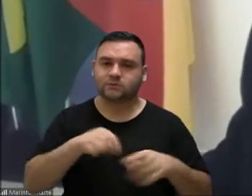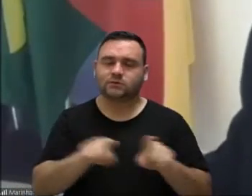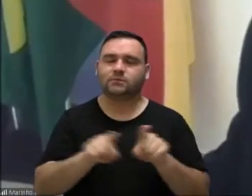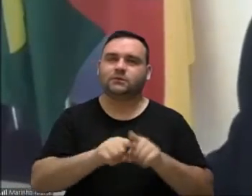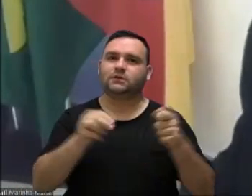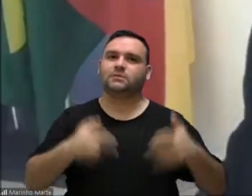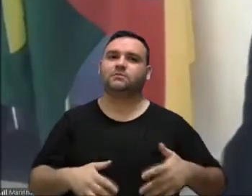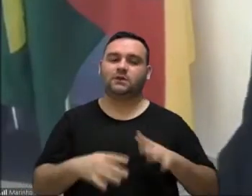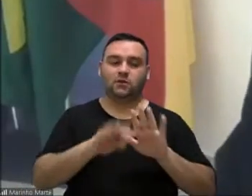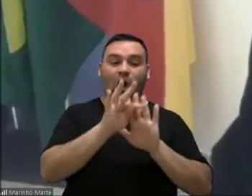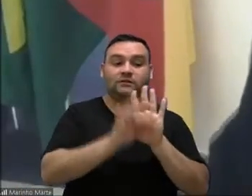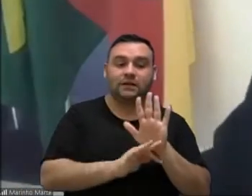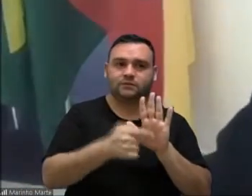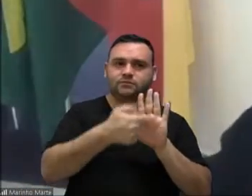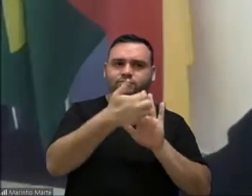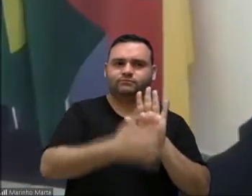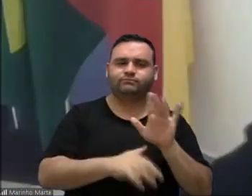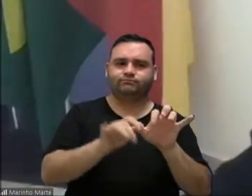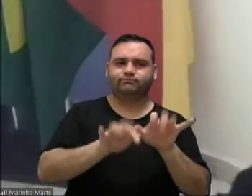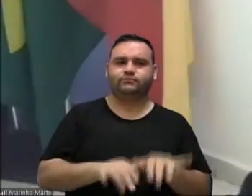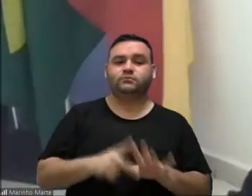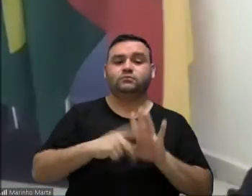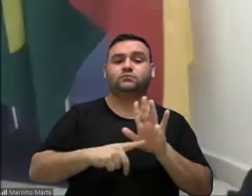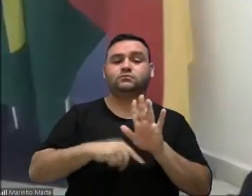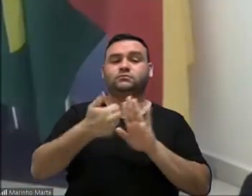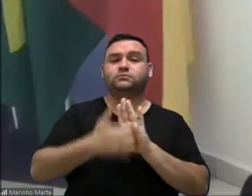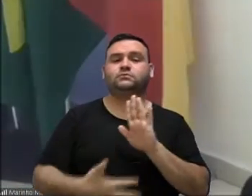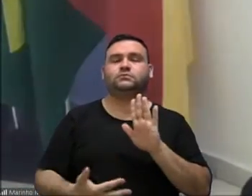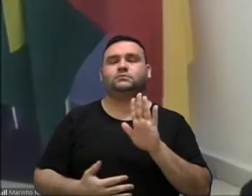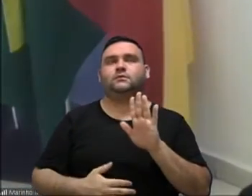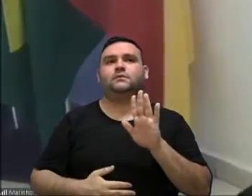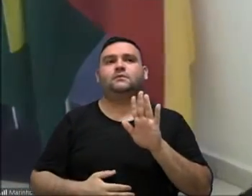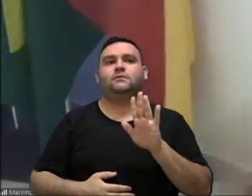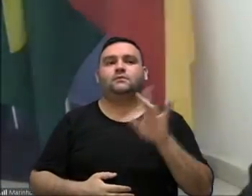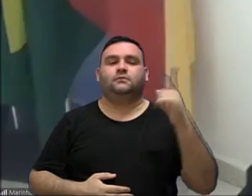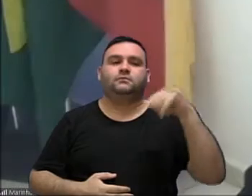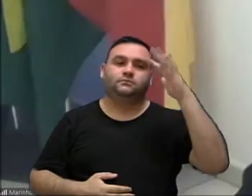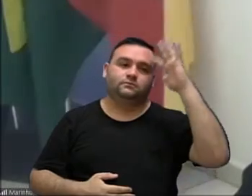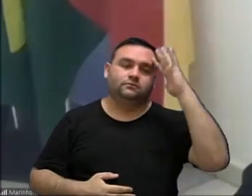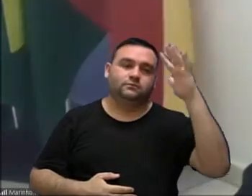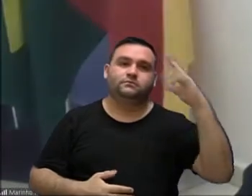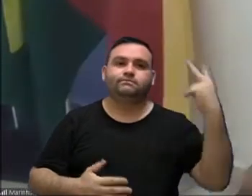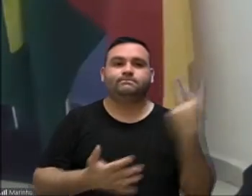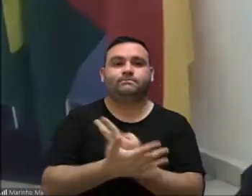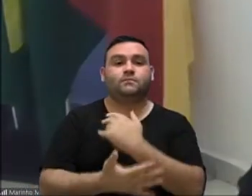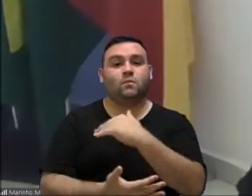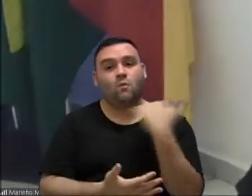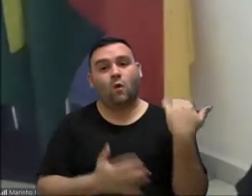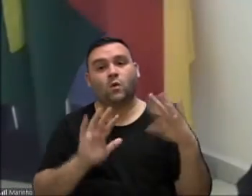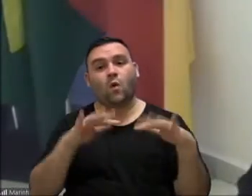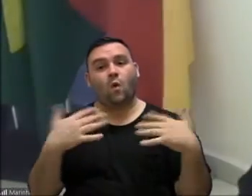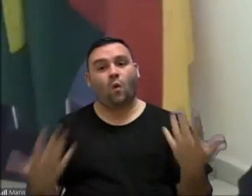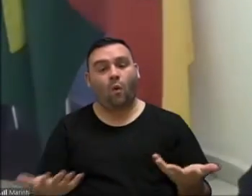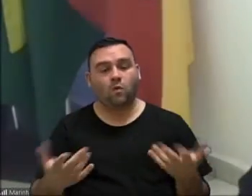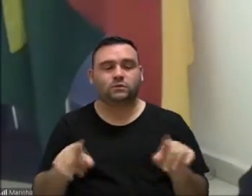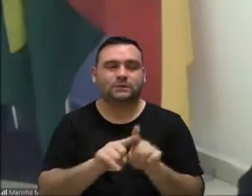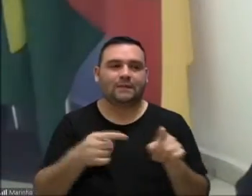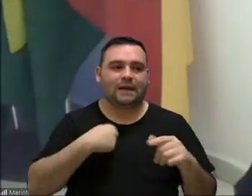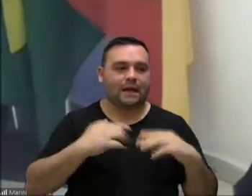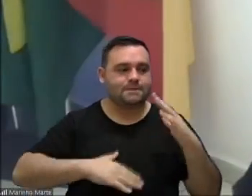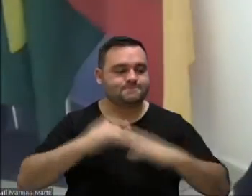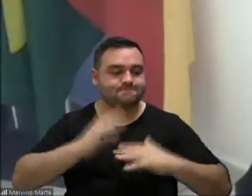coloco textualmente o projeto diz lá considera-se que a morte ou a redução da